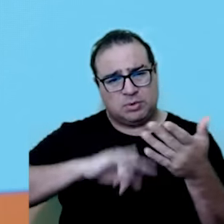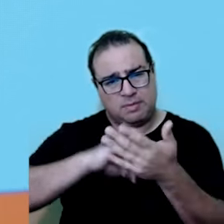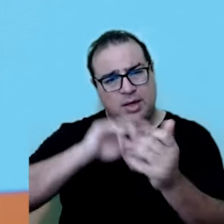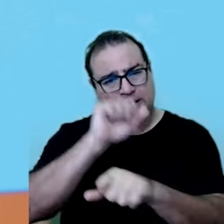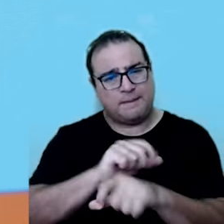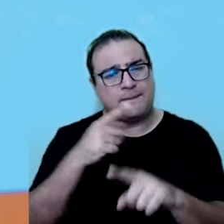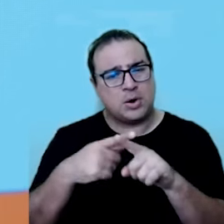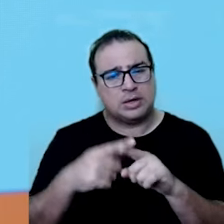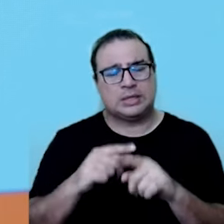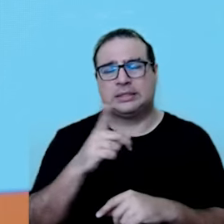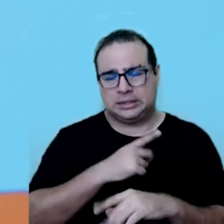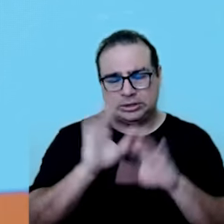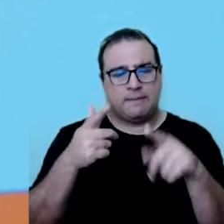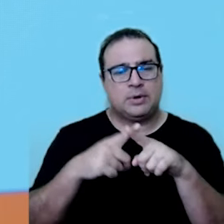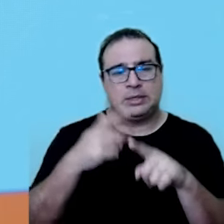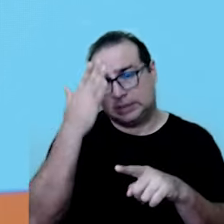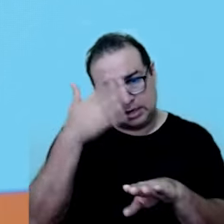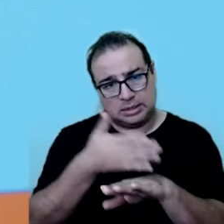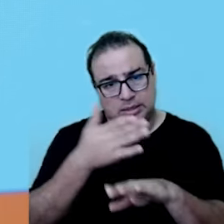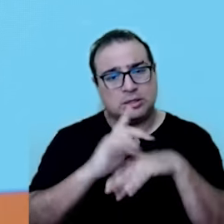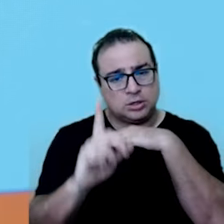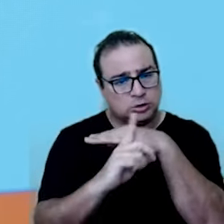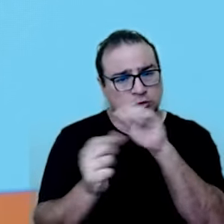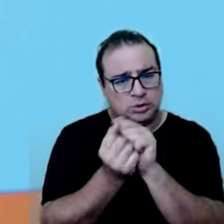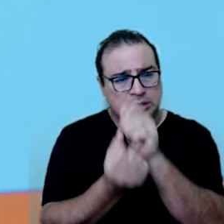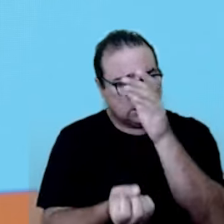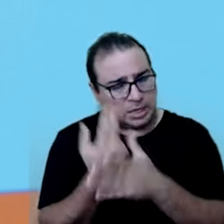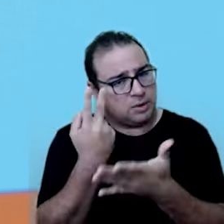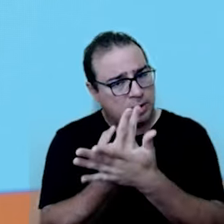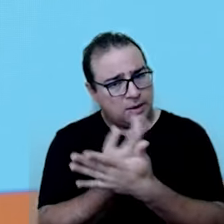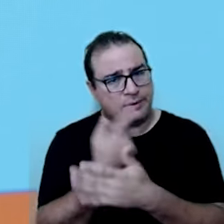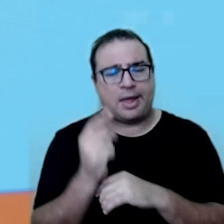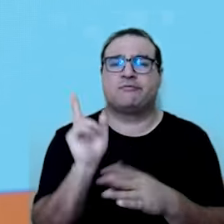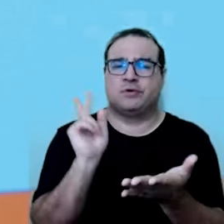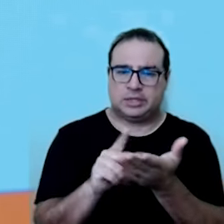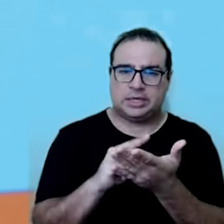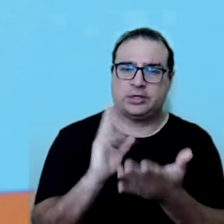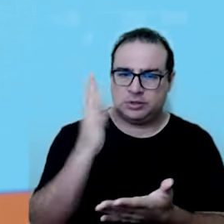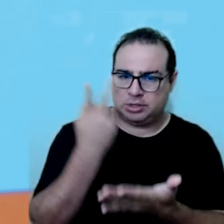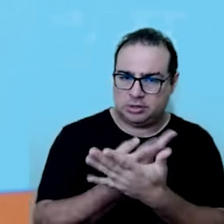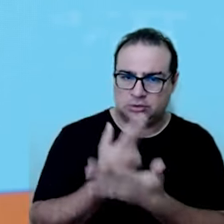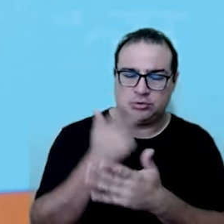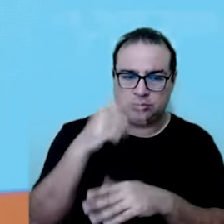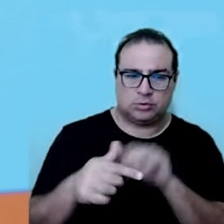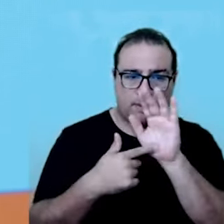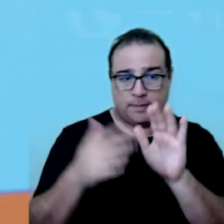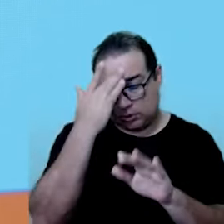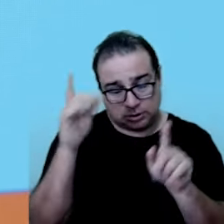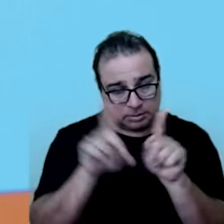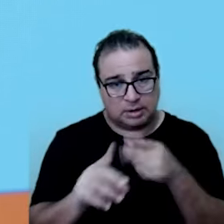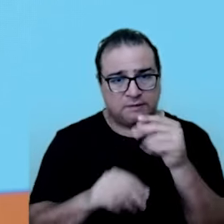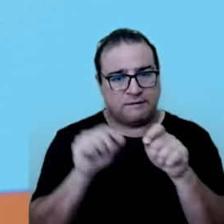lá parados porque e tem mesmo porque a gente acessa com o cliente gera o erro com o cliente fala é realmente deu erro então aí a gente abre chamado pro